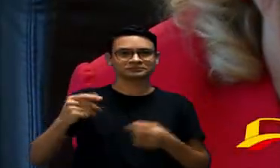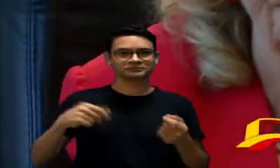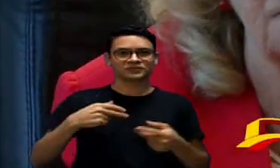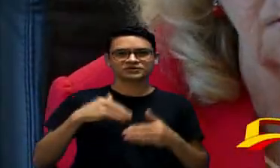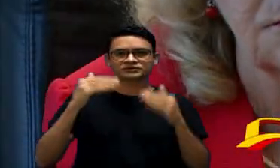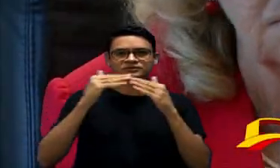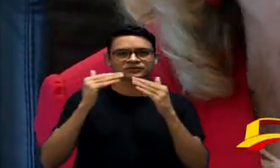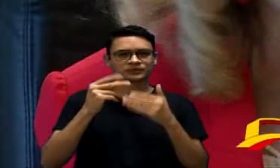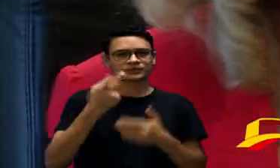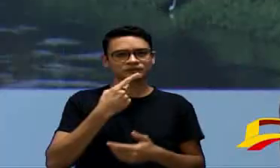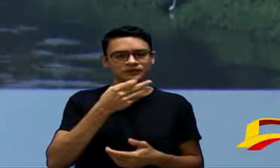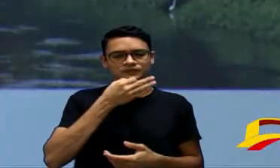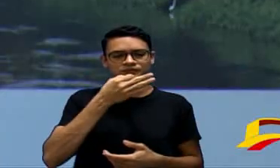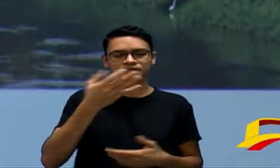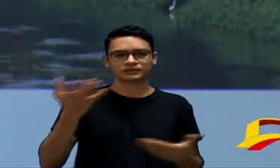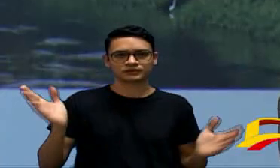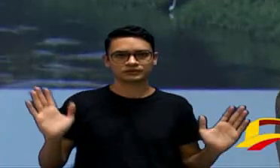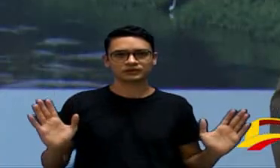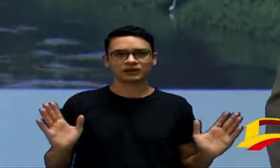coisa. Vamos lá.